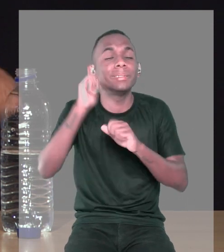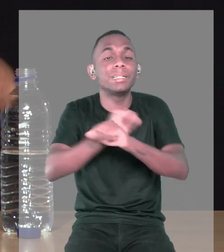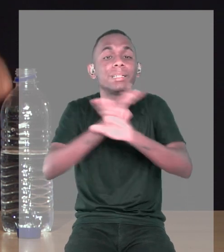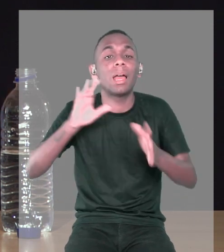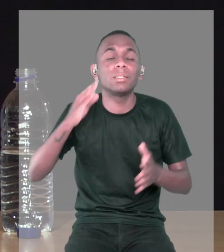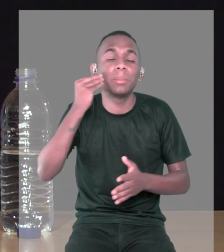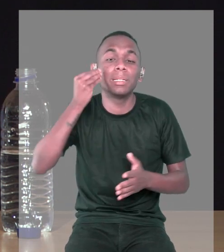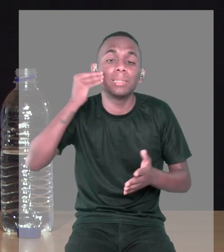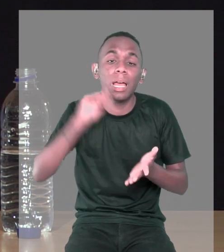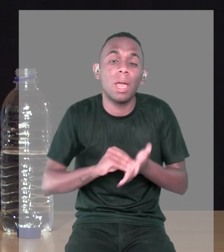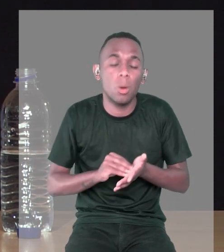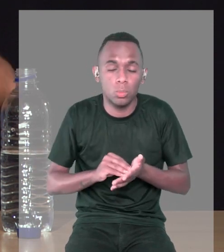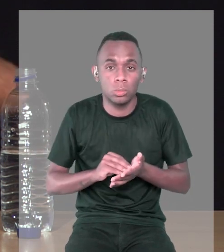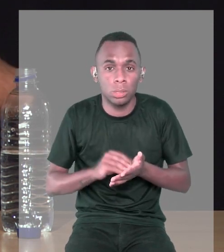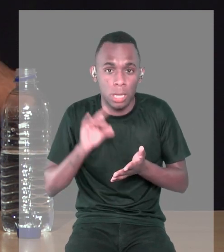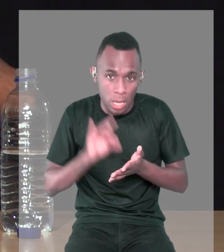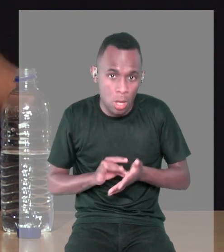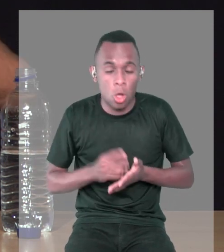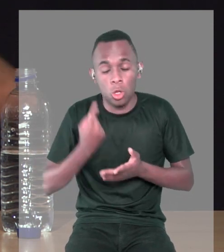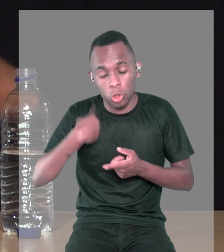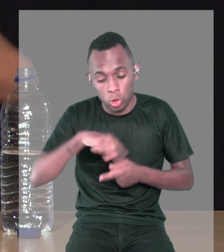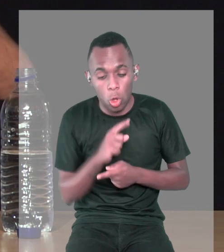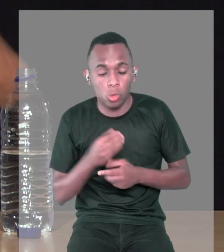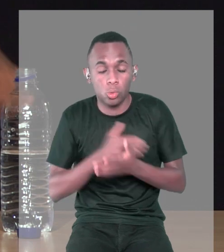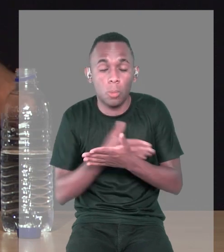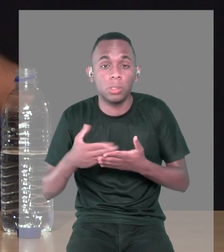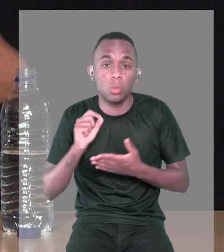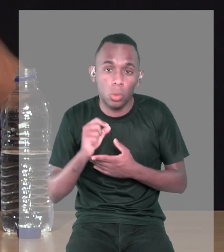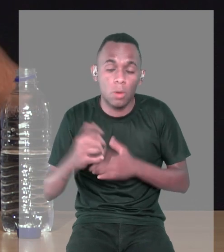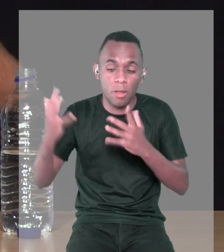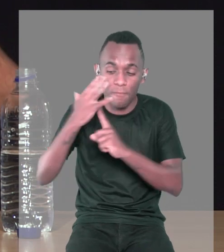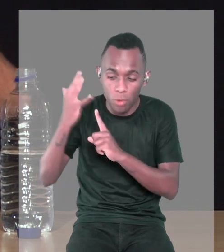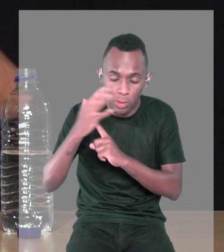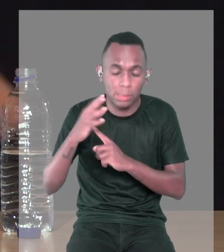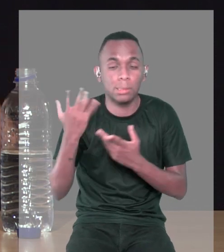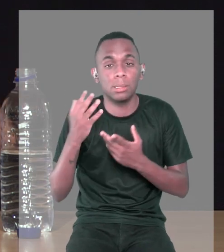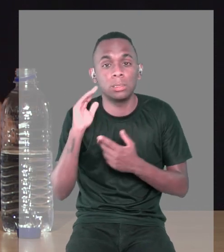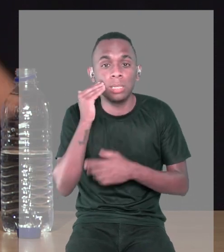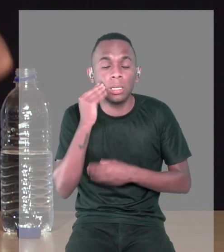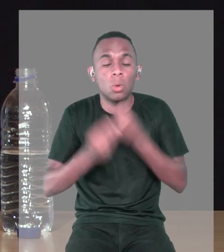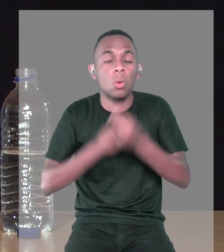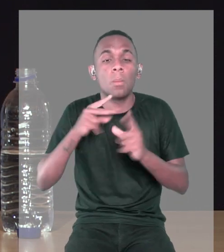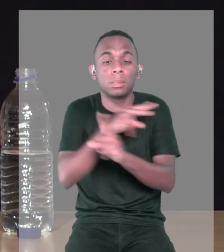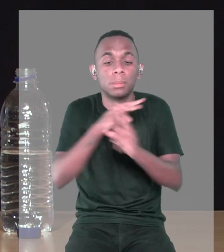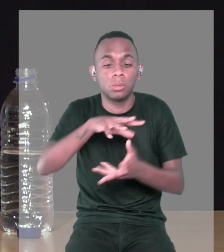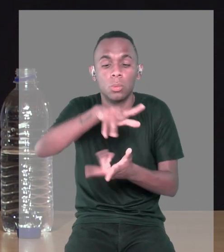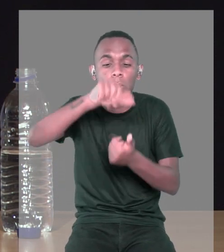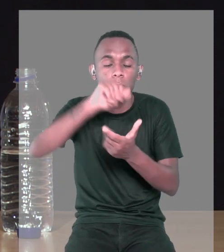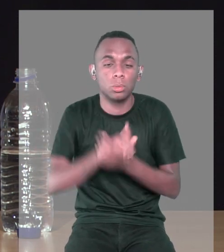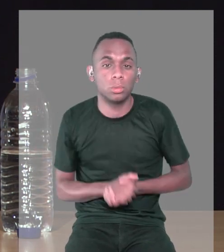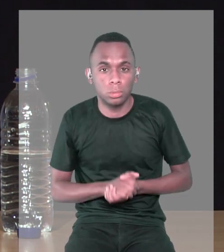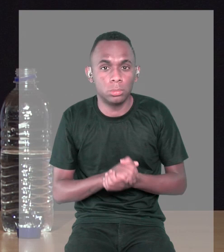de compreender a realidade. É que nós passamos a estar submetidos a uma maneira técnica de entender o mundo.